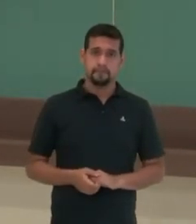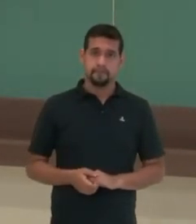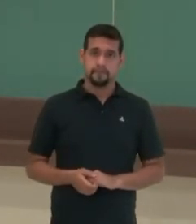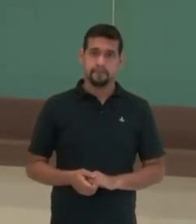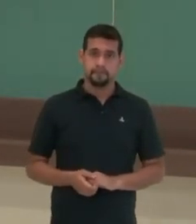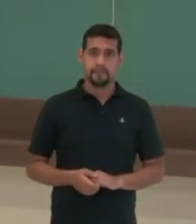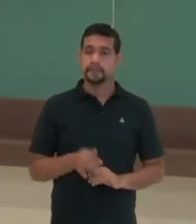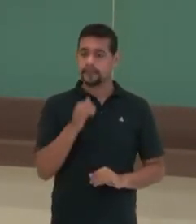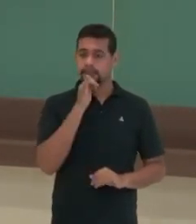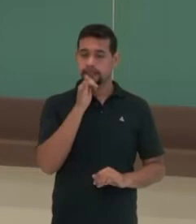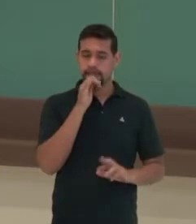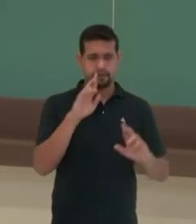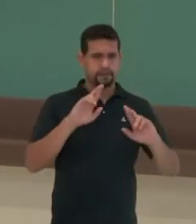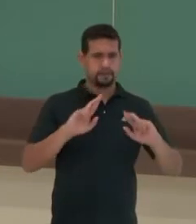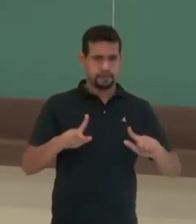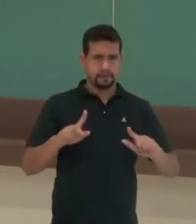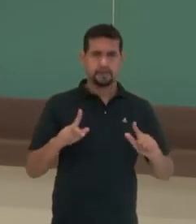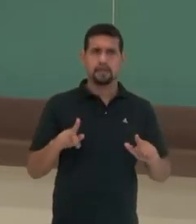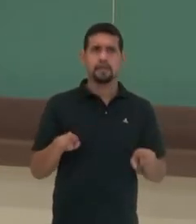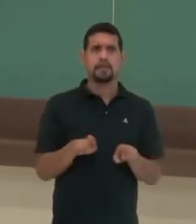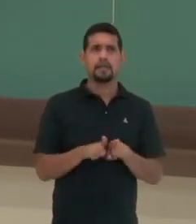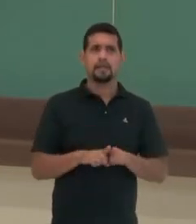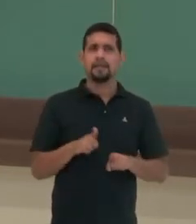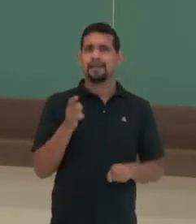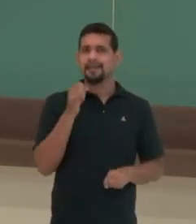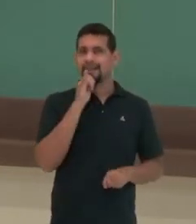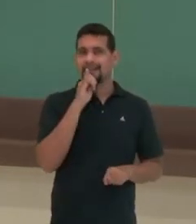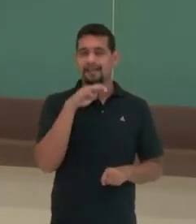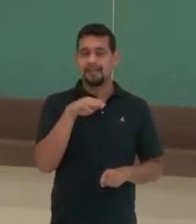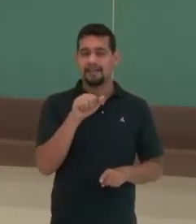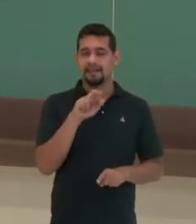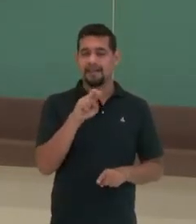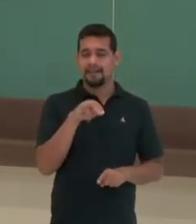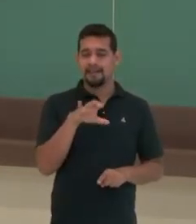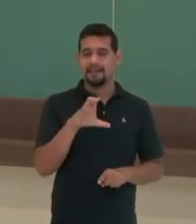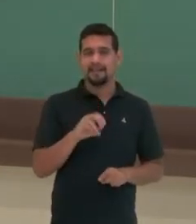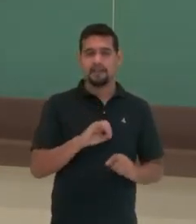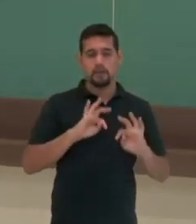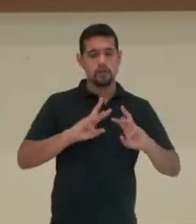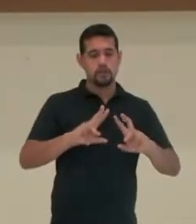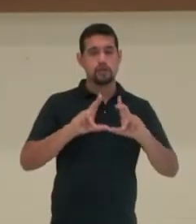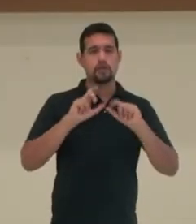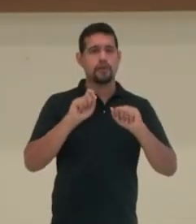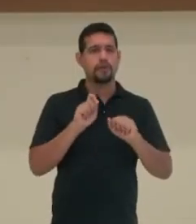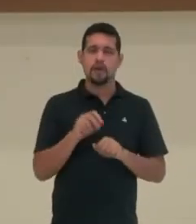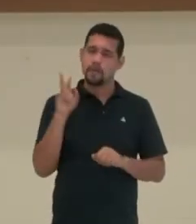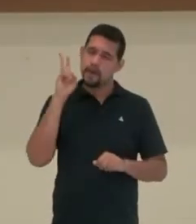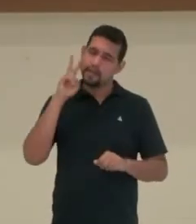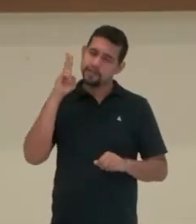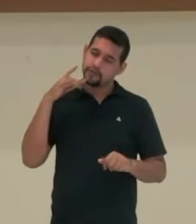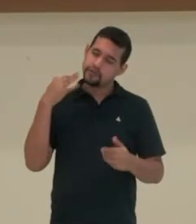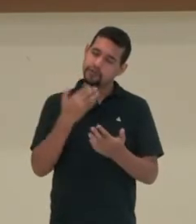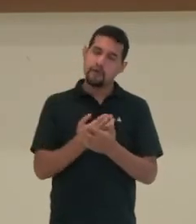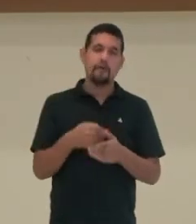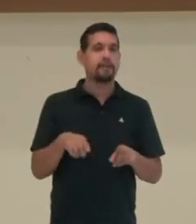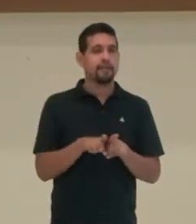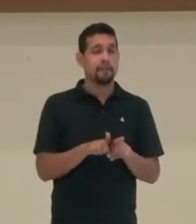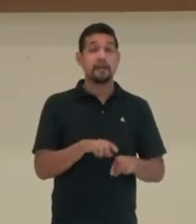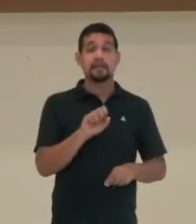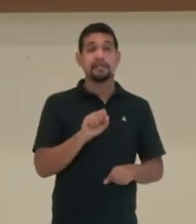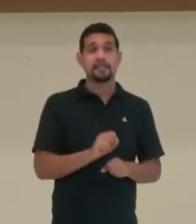Outro exemplo, olha só que legal, né? Ayrton Marinho, essa obra aqui envolve toda a questão de uma lenda também, né? De